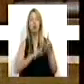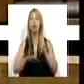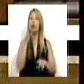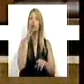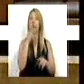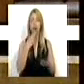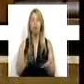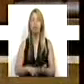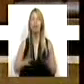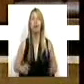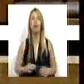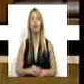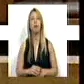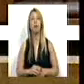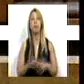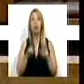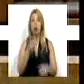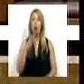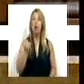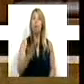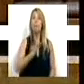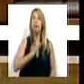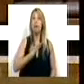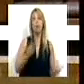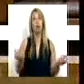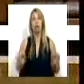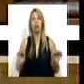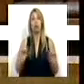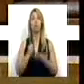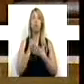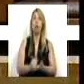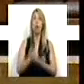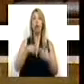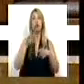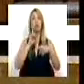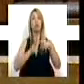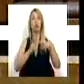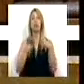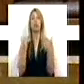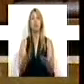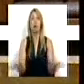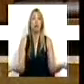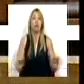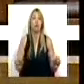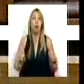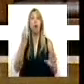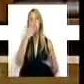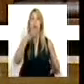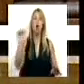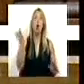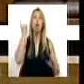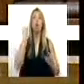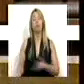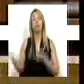em abono da verdade, é que o PSD não tinha contributos positivos a propor. Se apresentassem